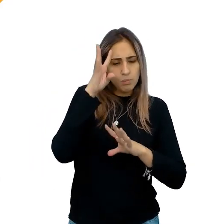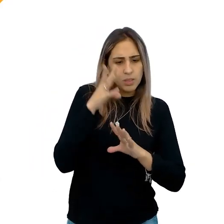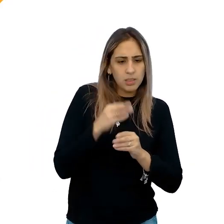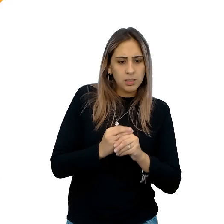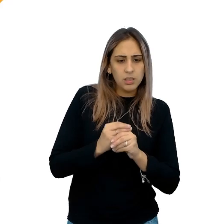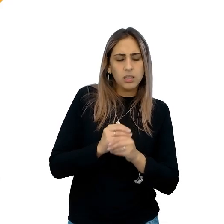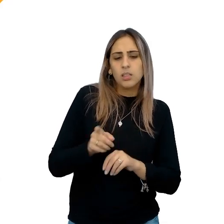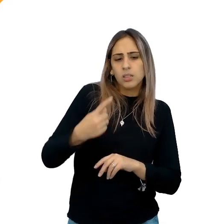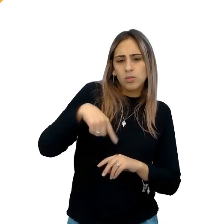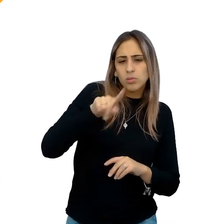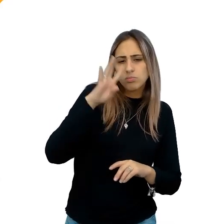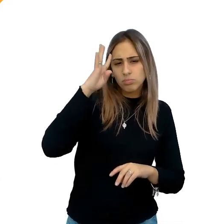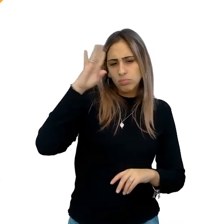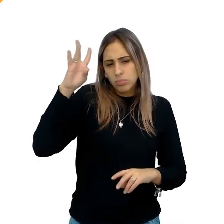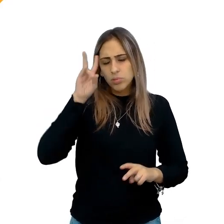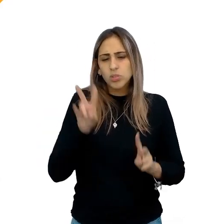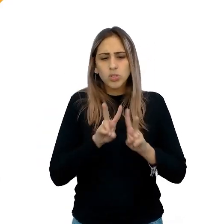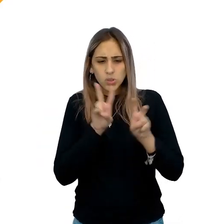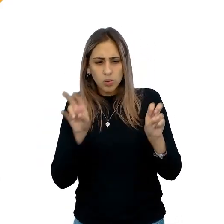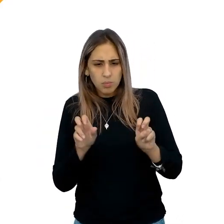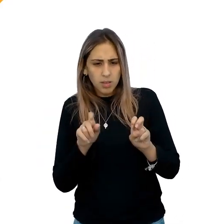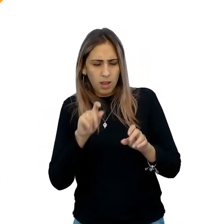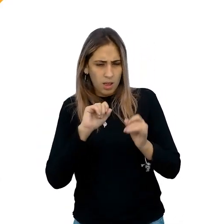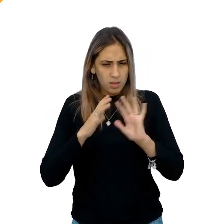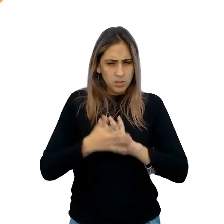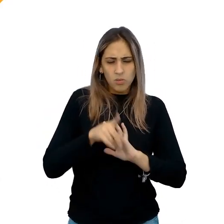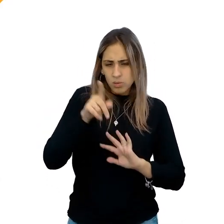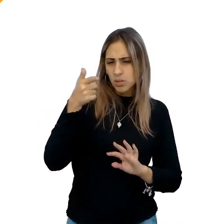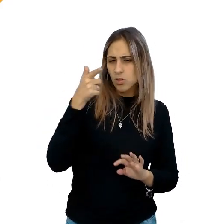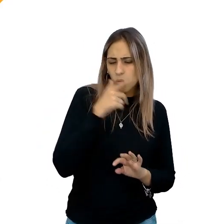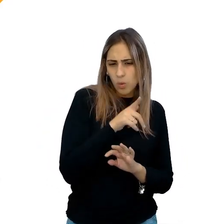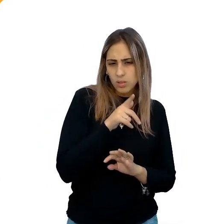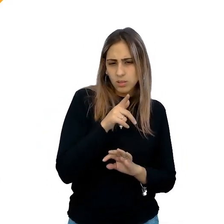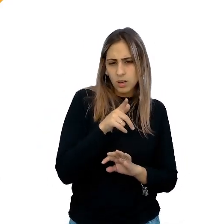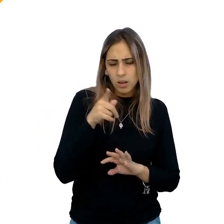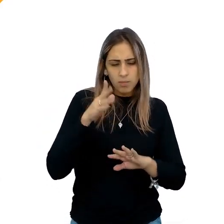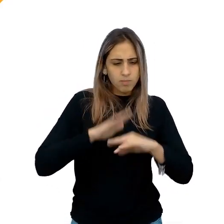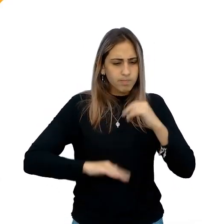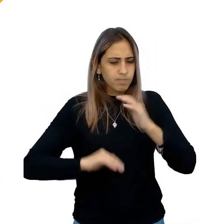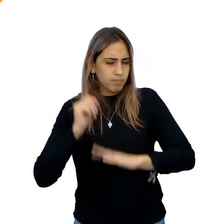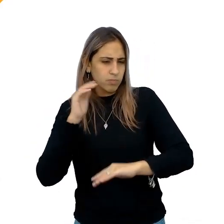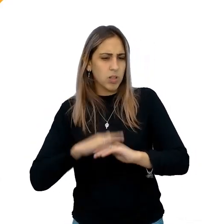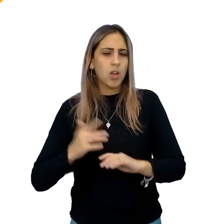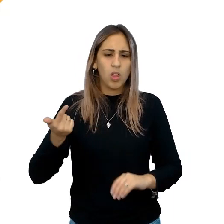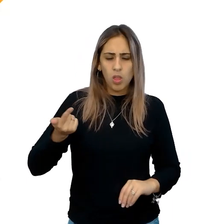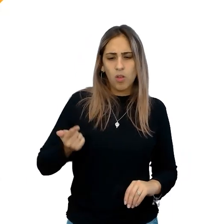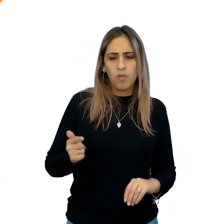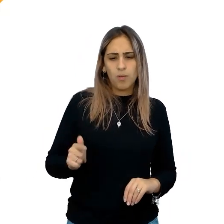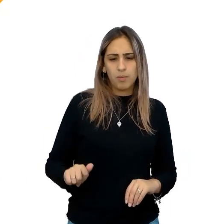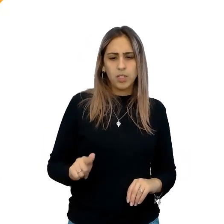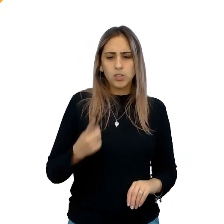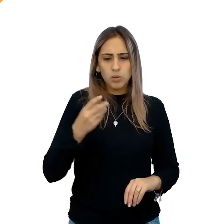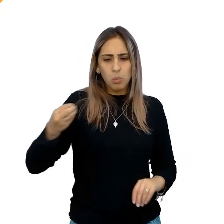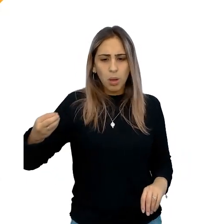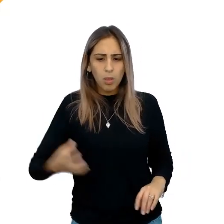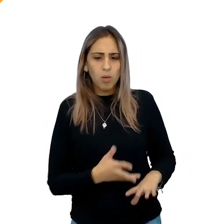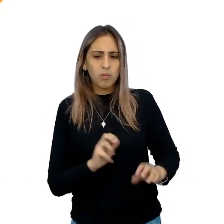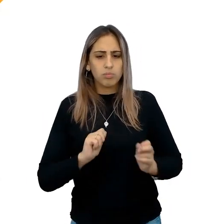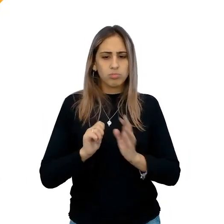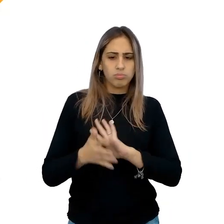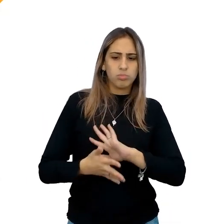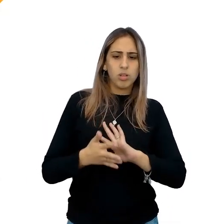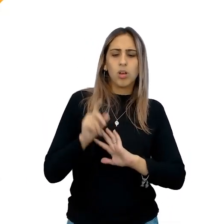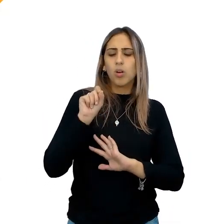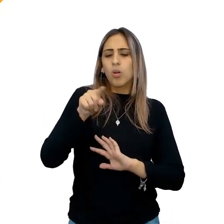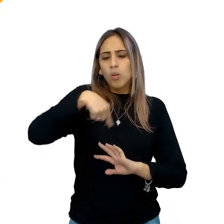sim, quando você reflete sobre essa ação, você consegue colocar em prática novamente uma nova ação com